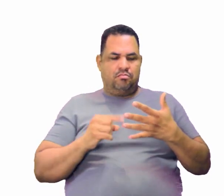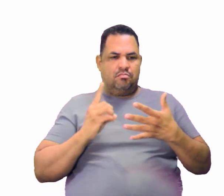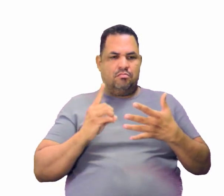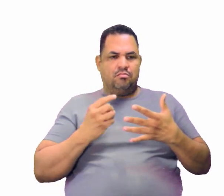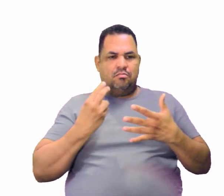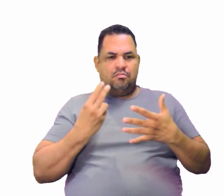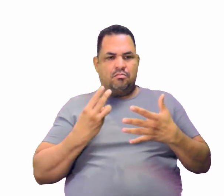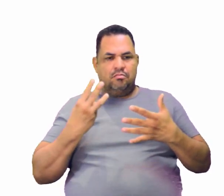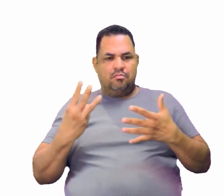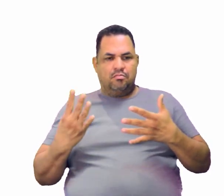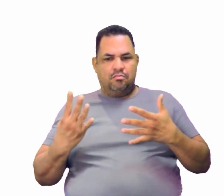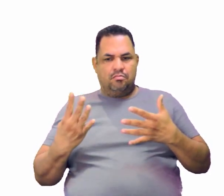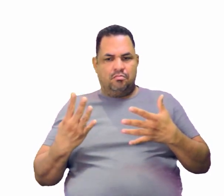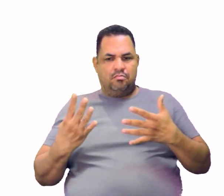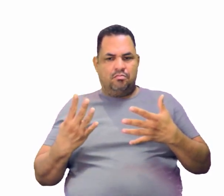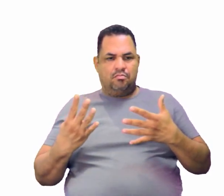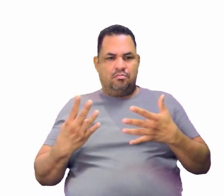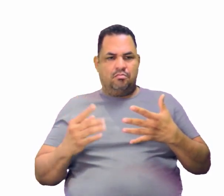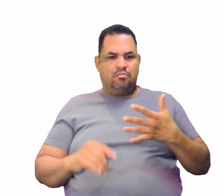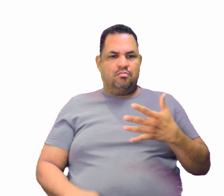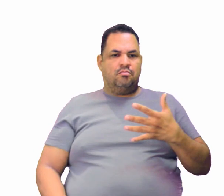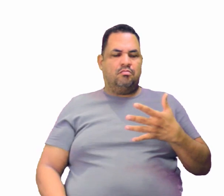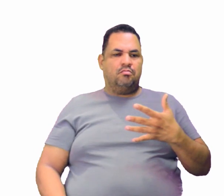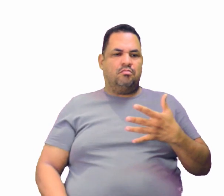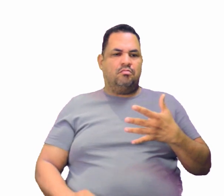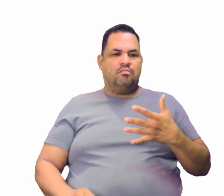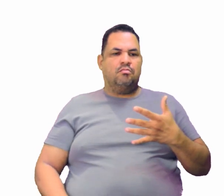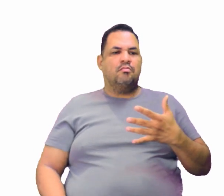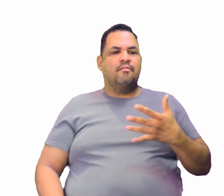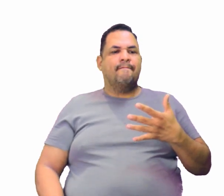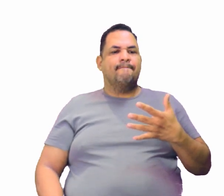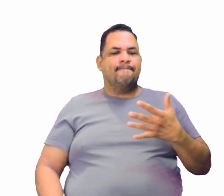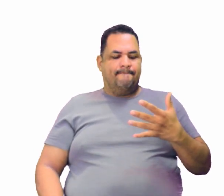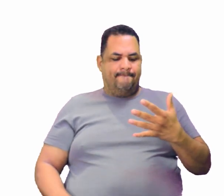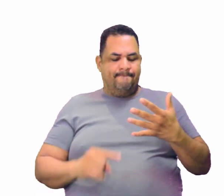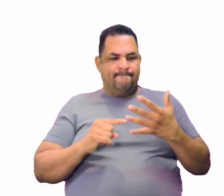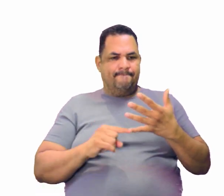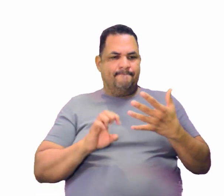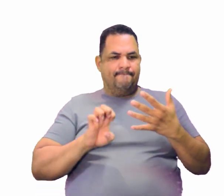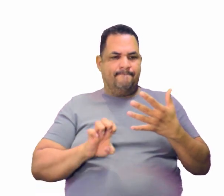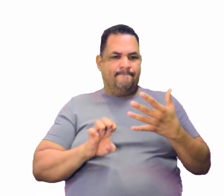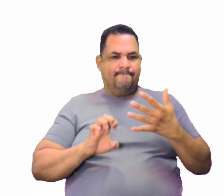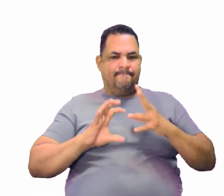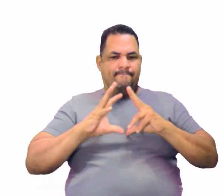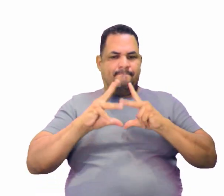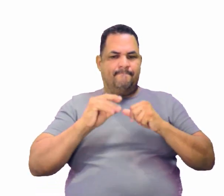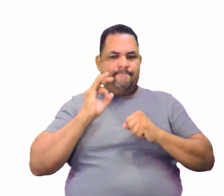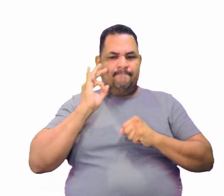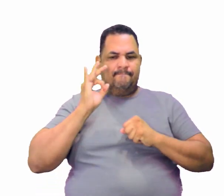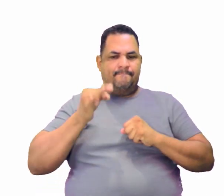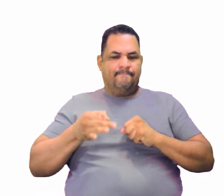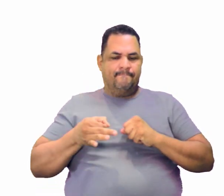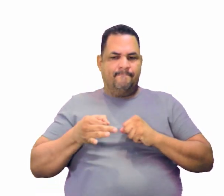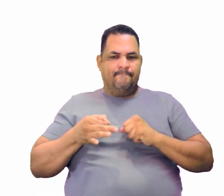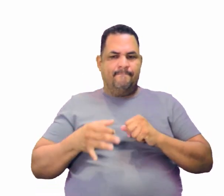D 1, 3 e 4 e na E todas